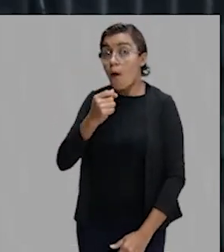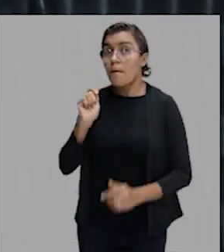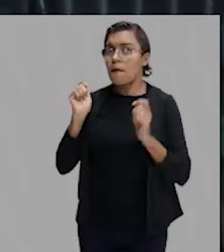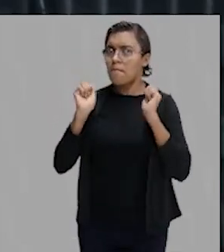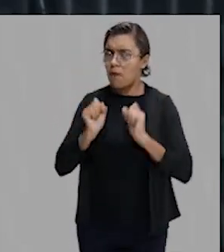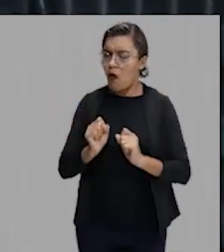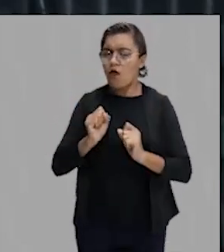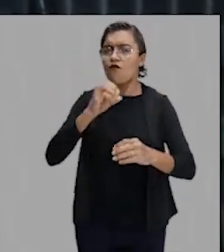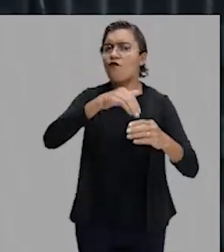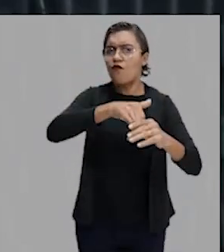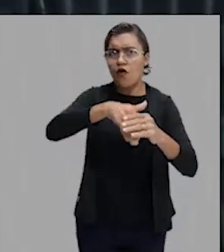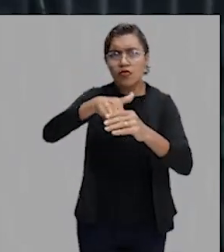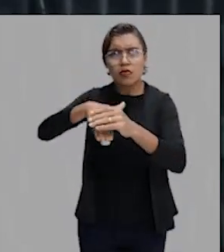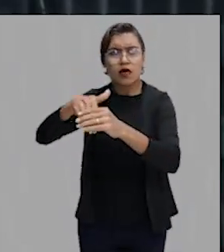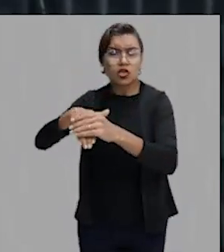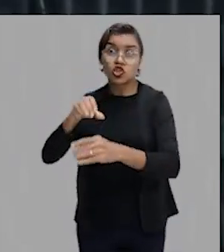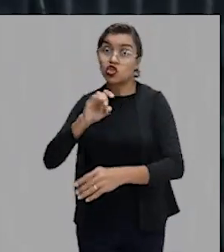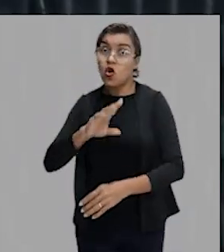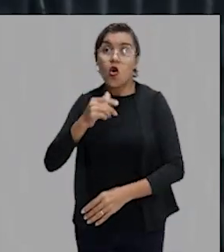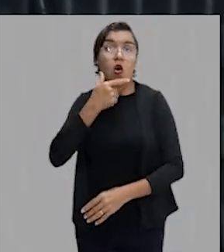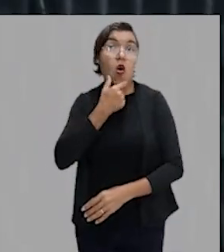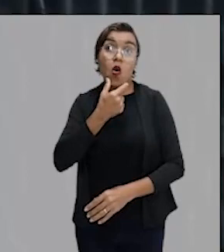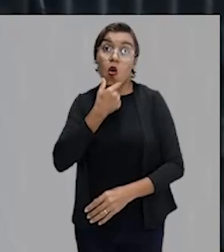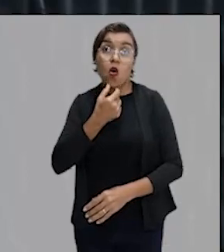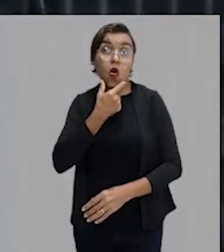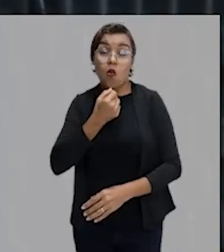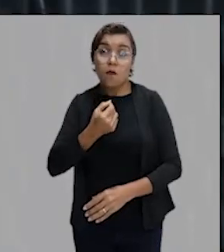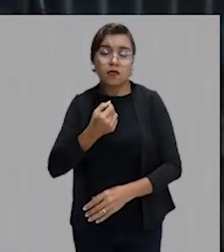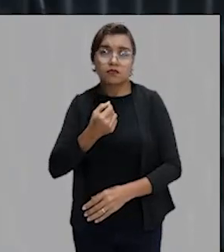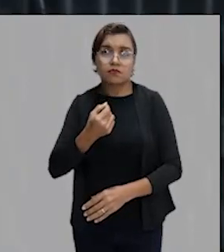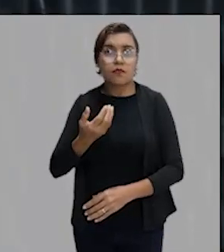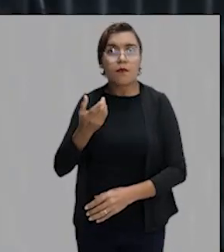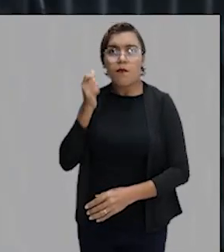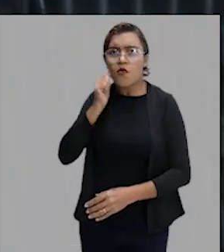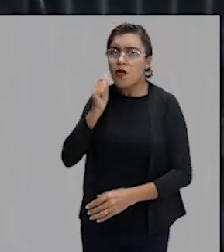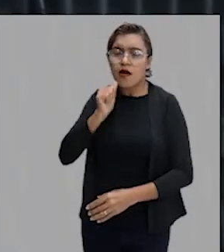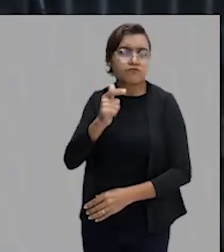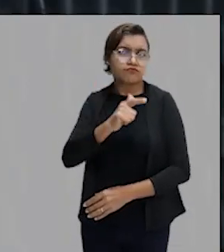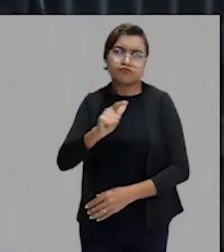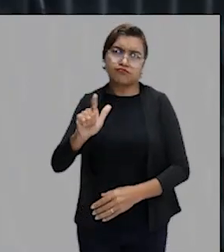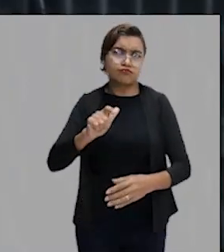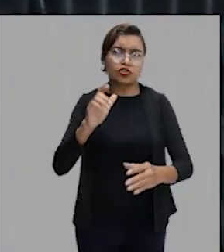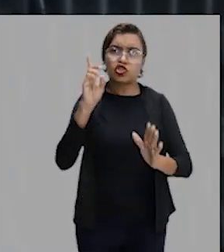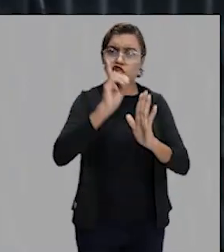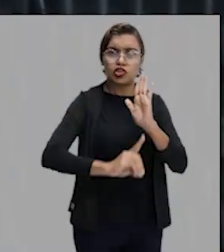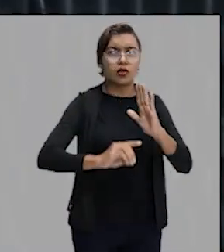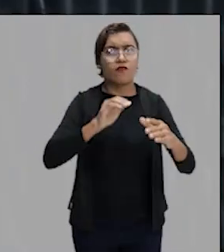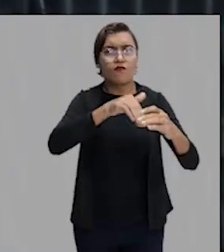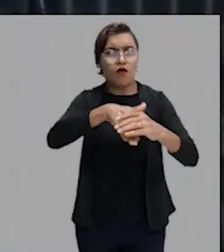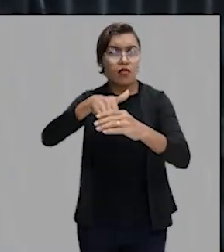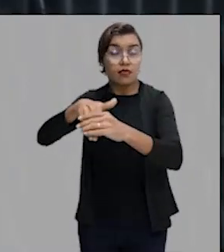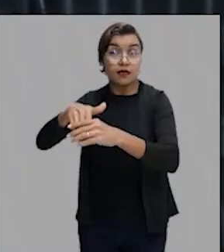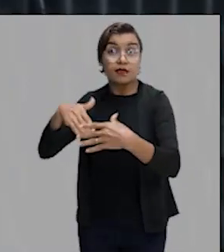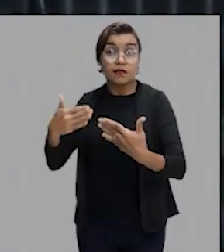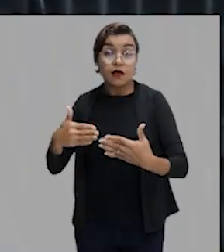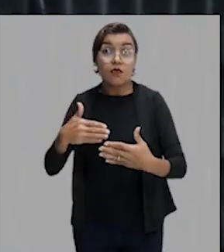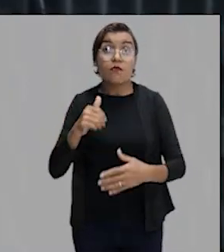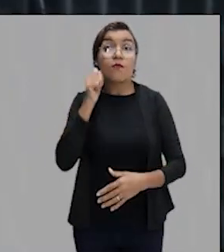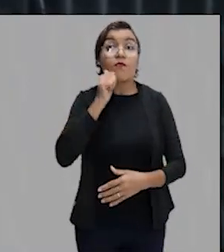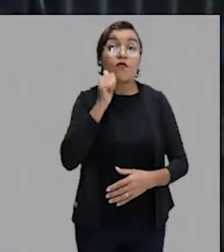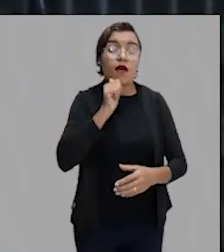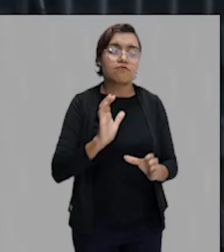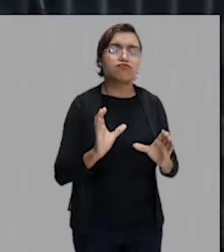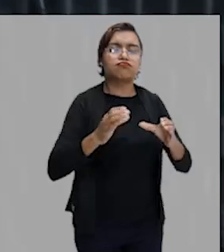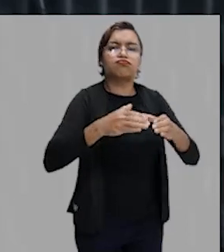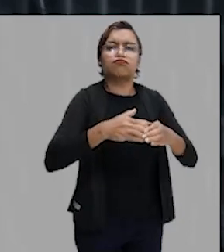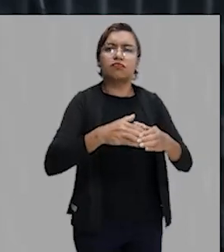do voto, apenas os homens tinham direito ao voto, as mulheres não tinham. E aí a luta principal do sufragismo é exatamente por